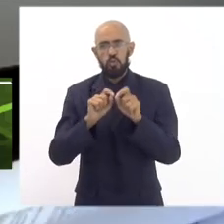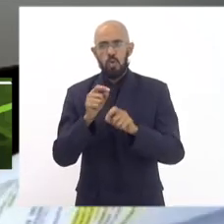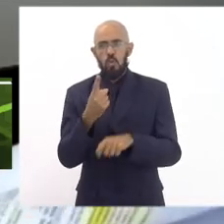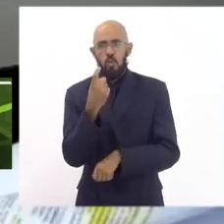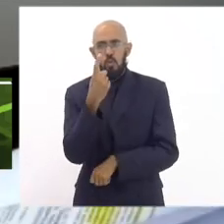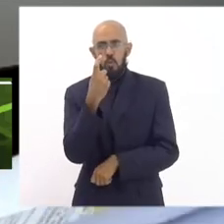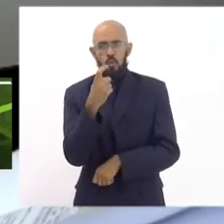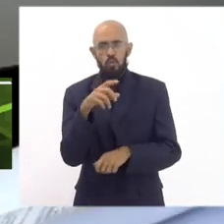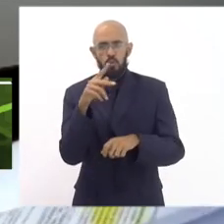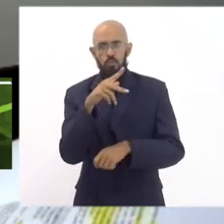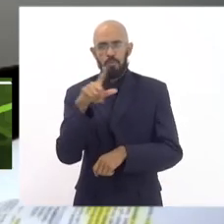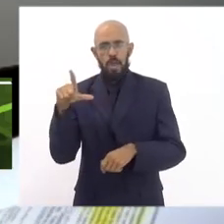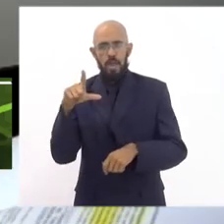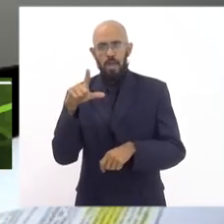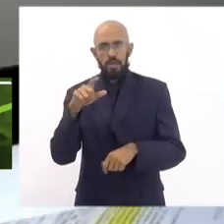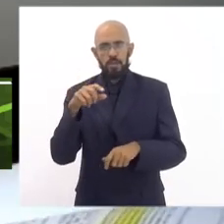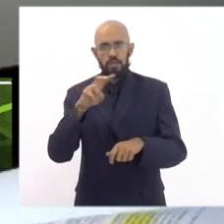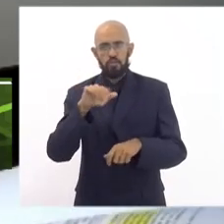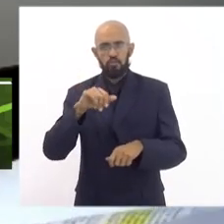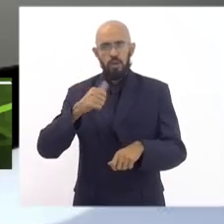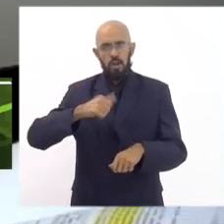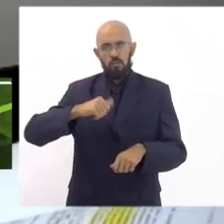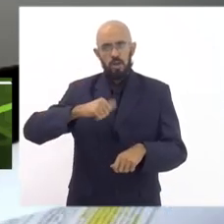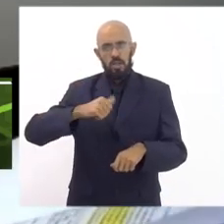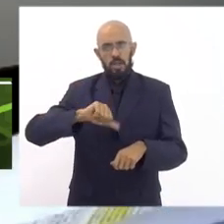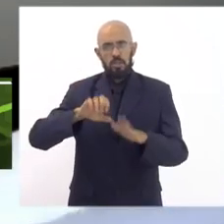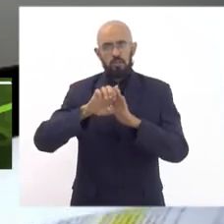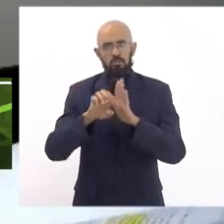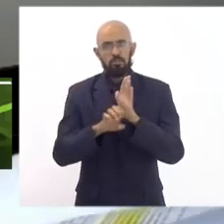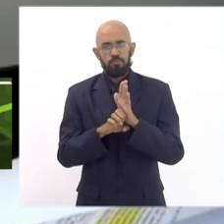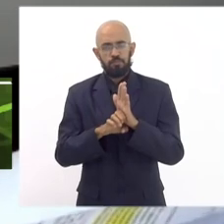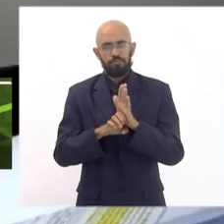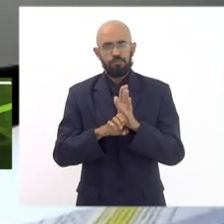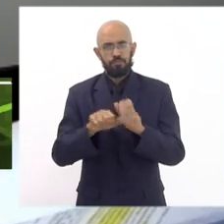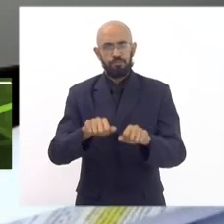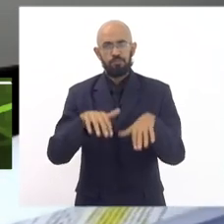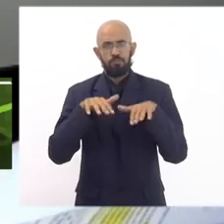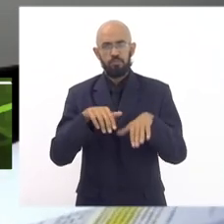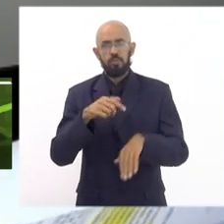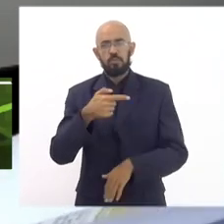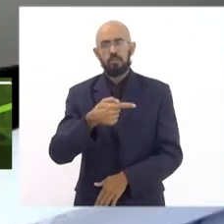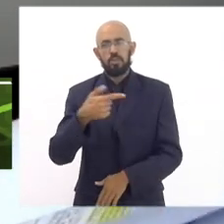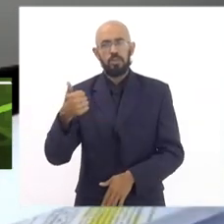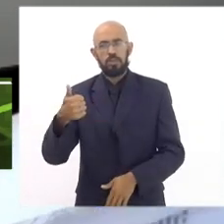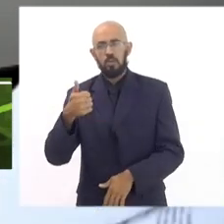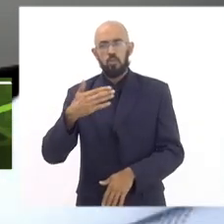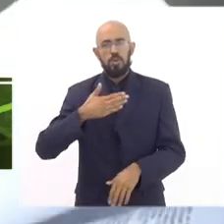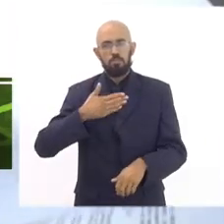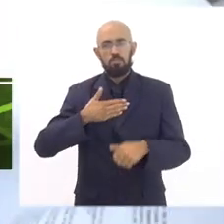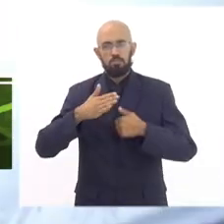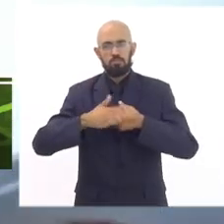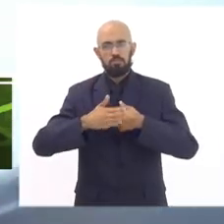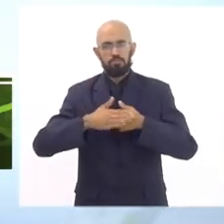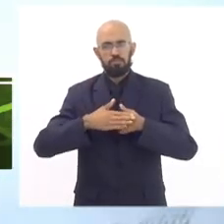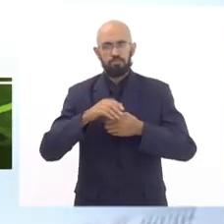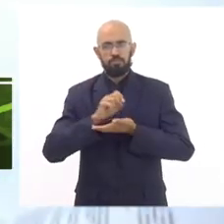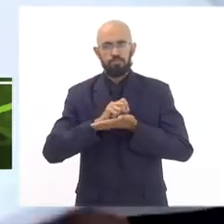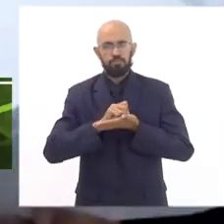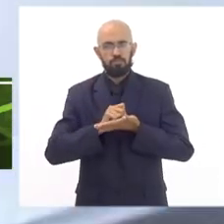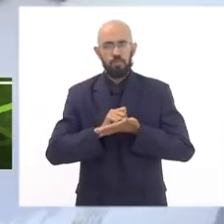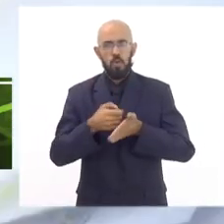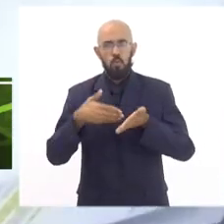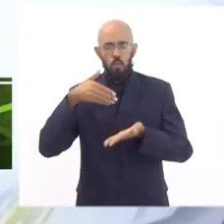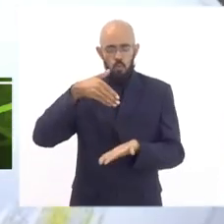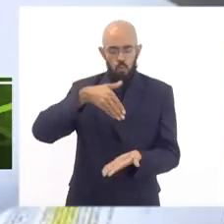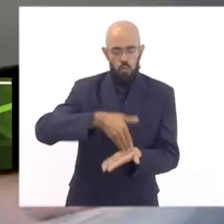único projeto que nós vamos examinar as emendas de plenário, que é o 71, que é um projeto de minha autoria. É o último item da pauta. Eu